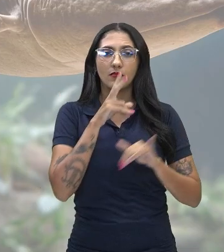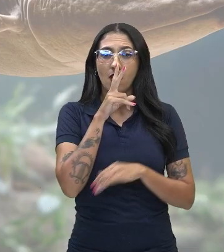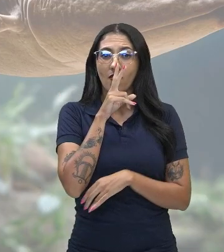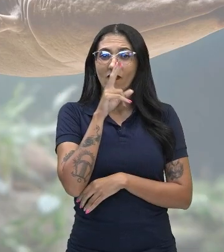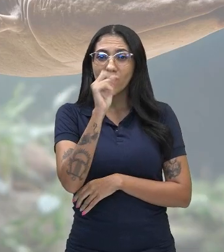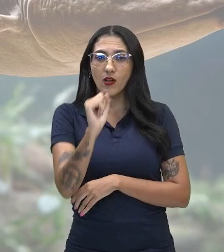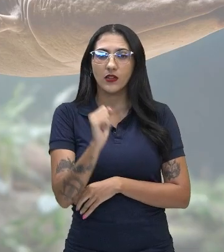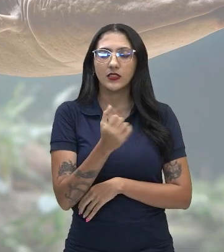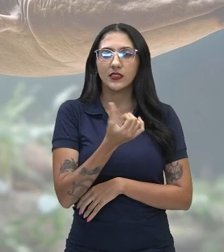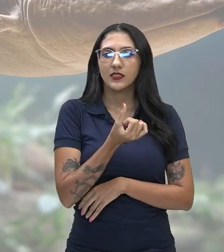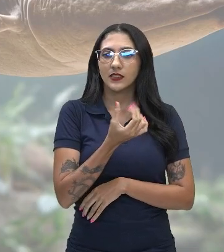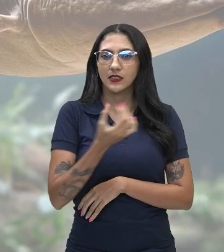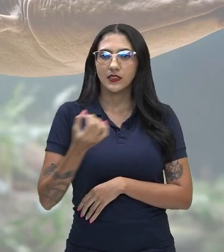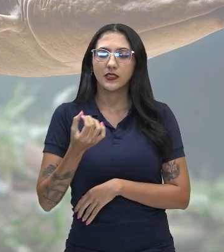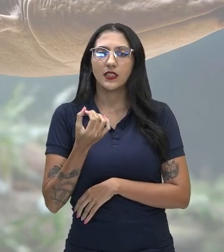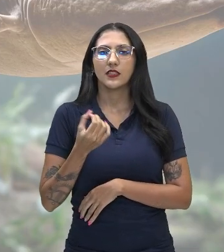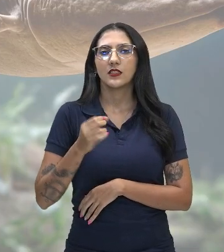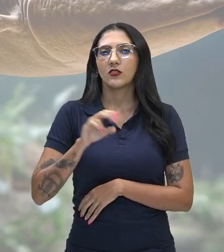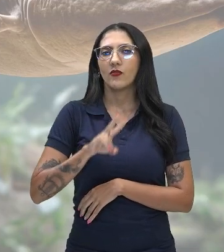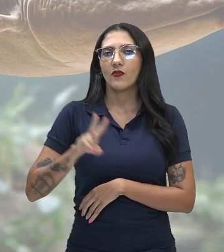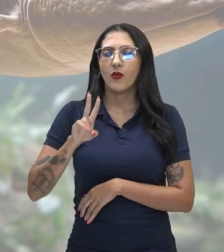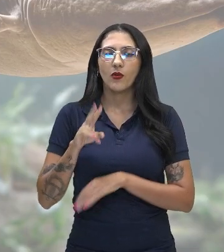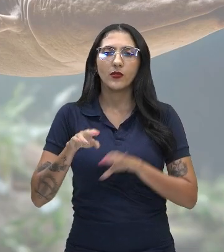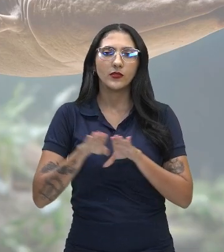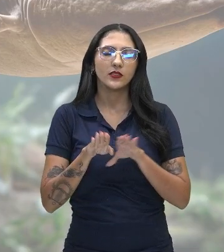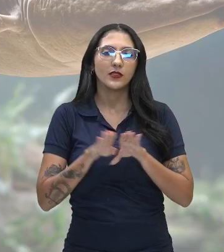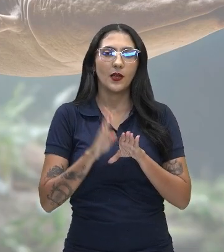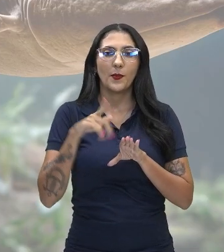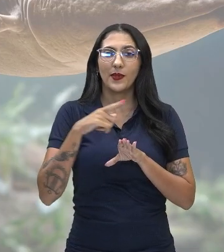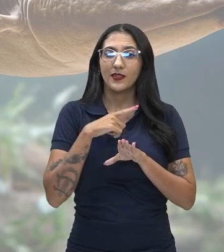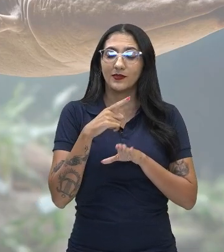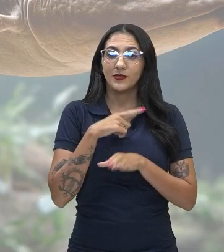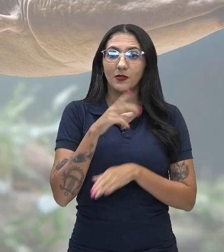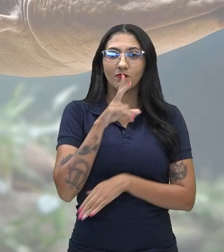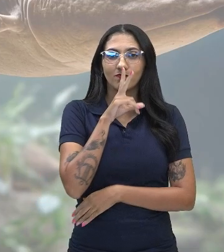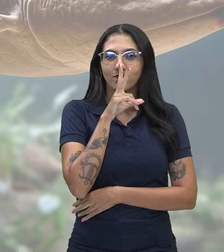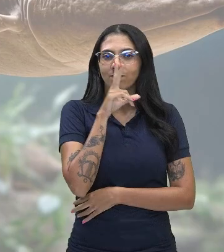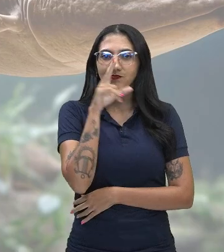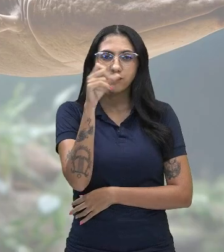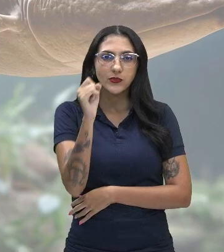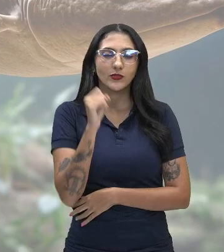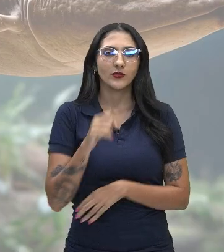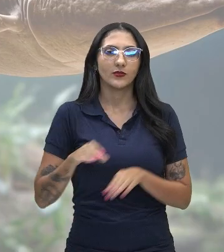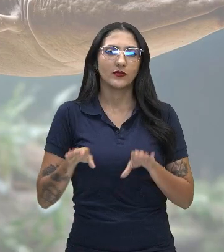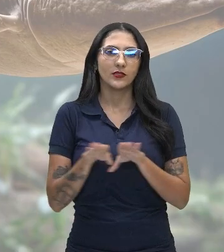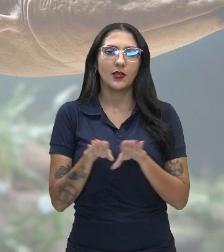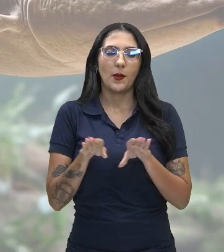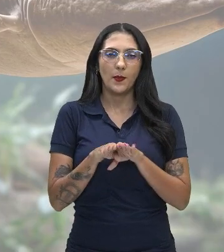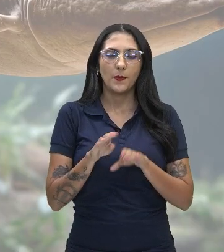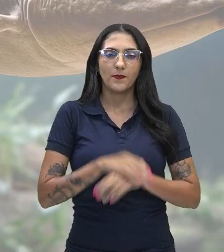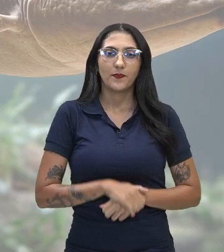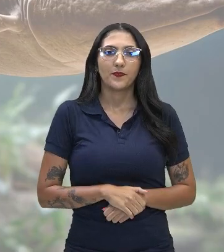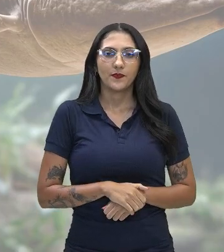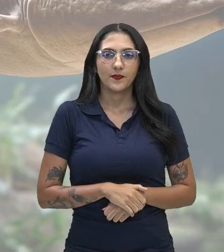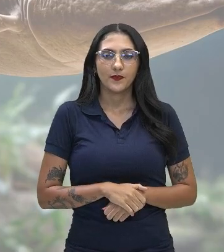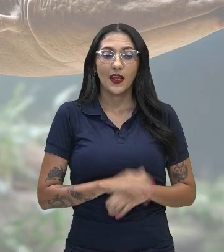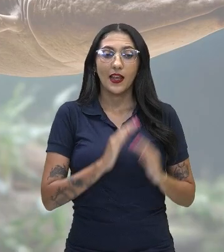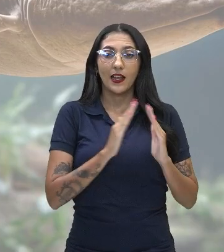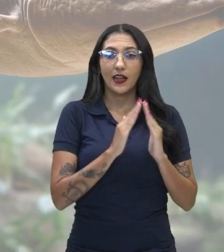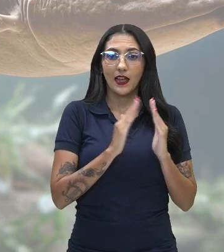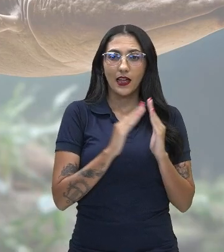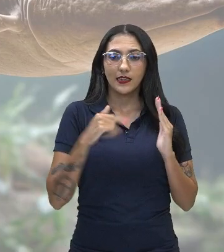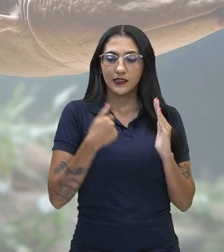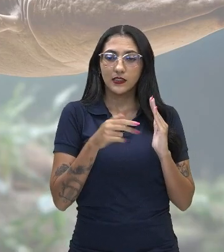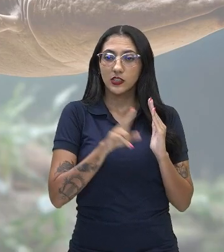de 600 volts, pessoal. Isso é muito, muito forte, né? Em casa a gente usa 110,